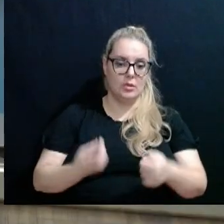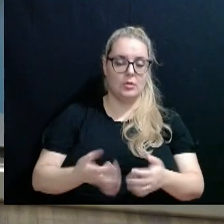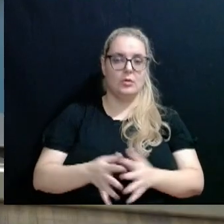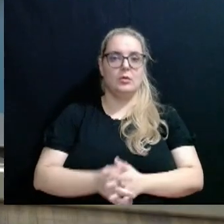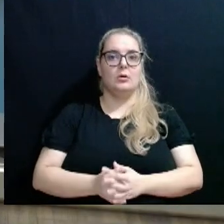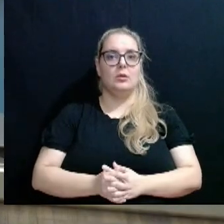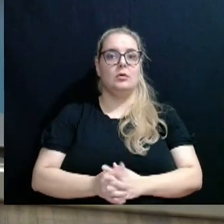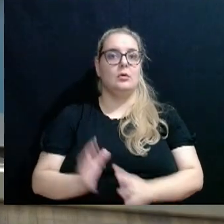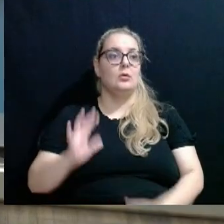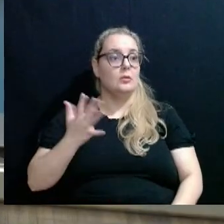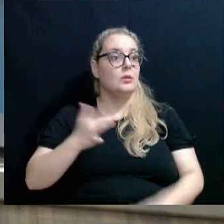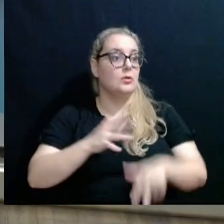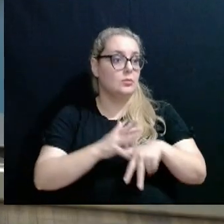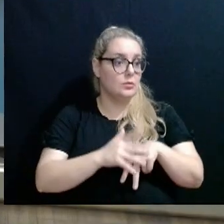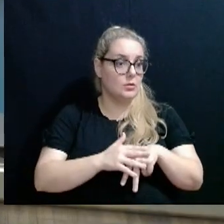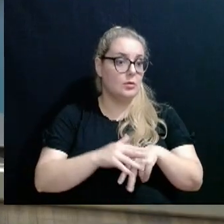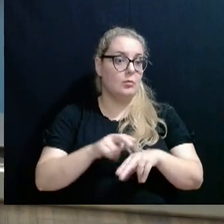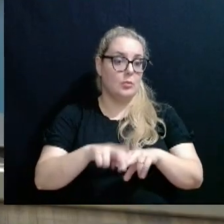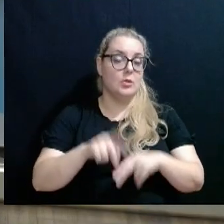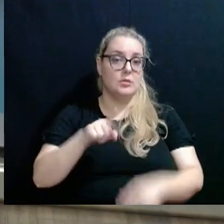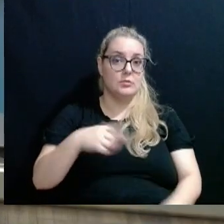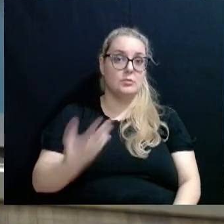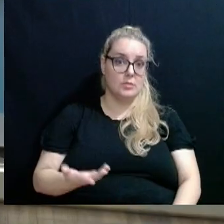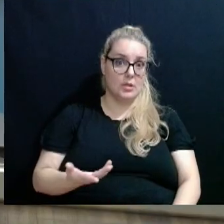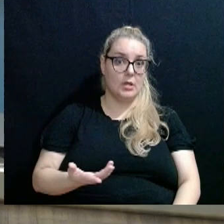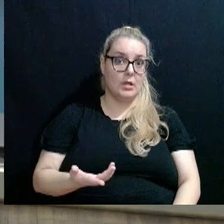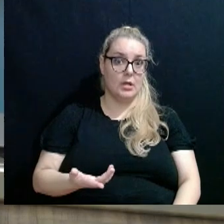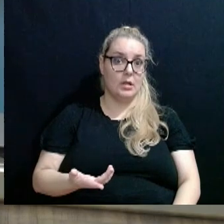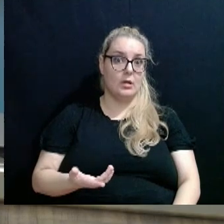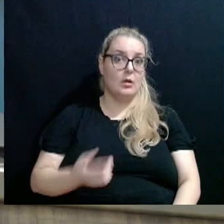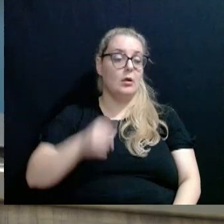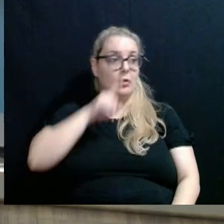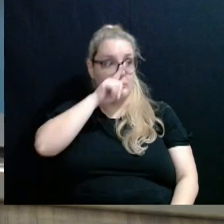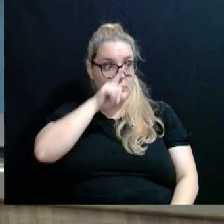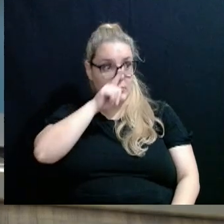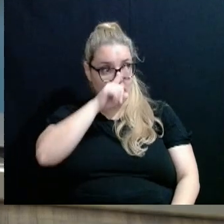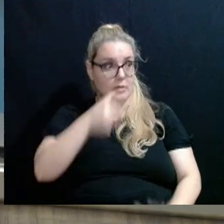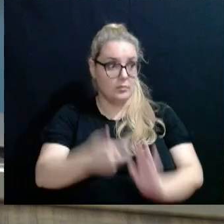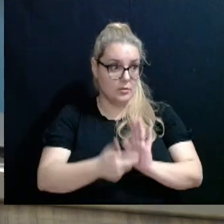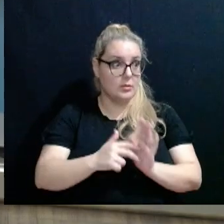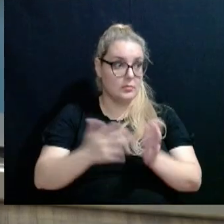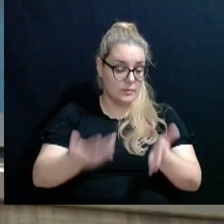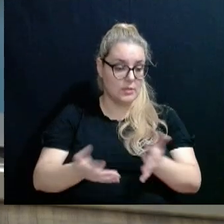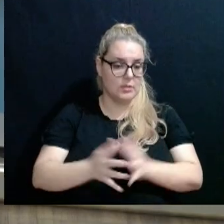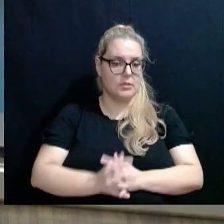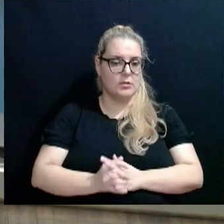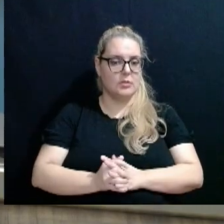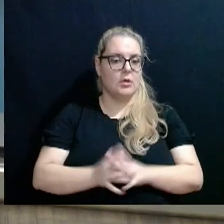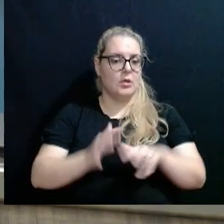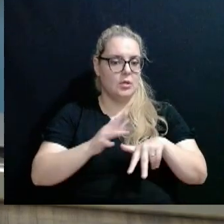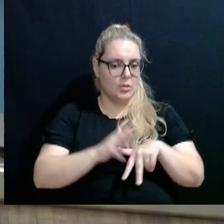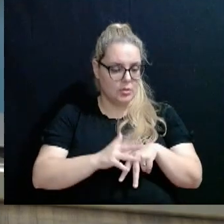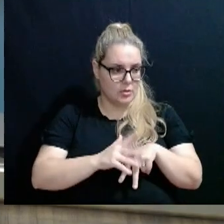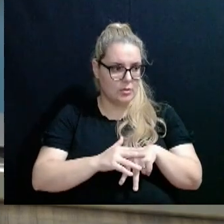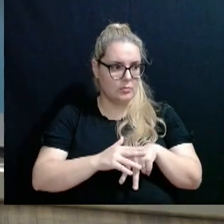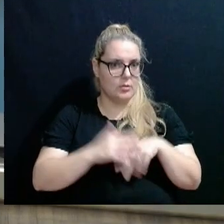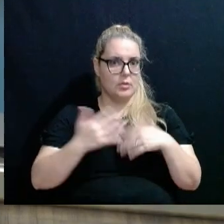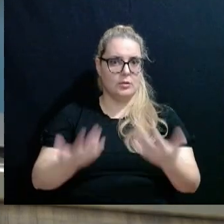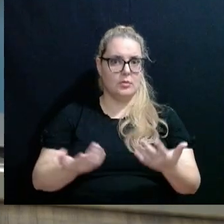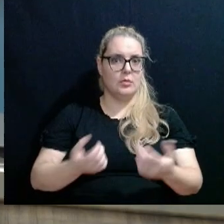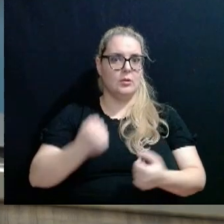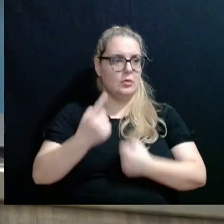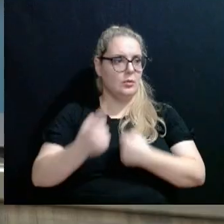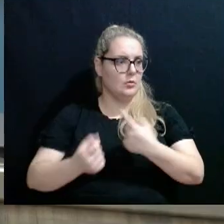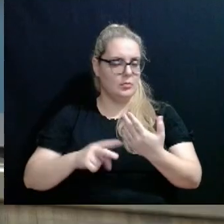os sintomas, eles, né, acometem esse paciente, por isso que ela é considerada perigosa nesse sentido. E o paciente,